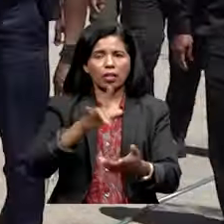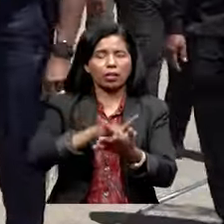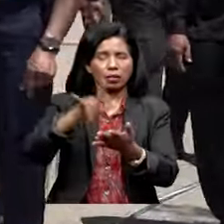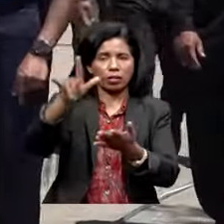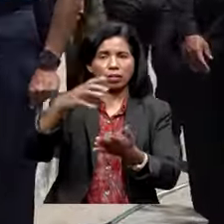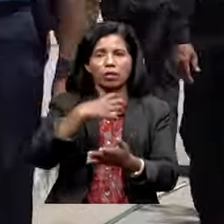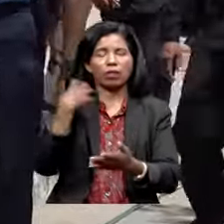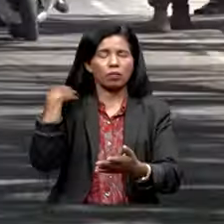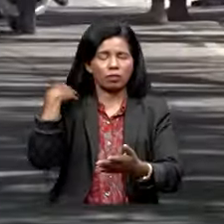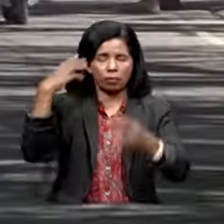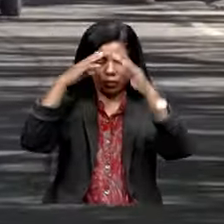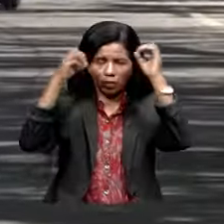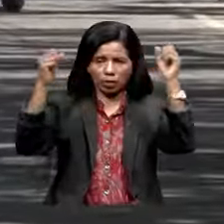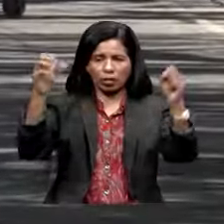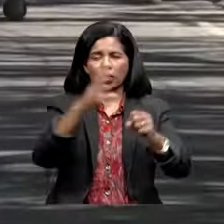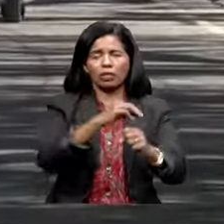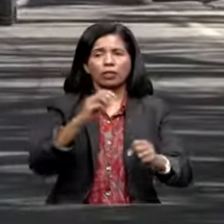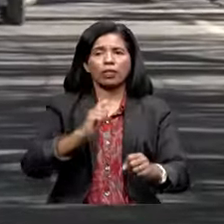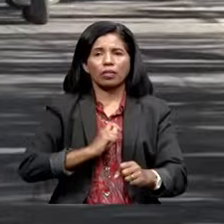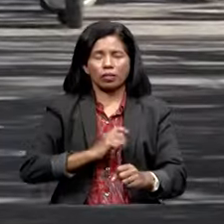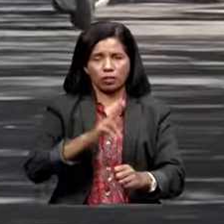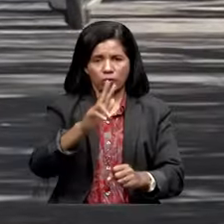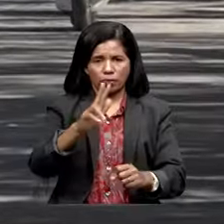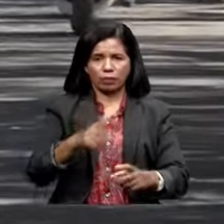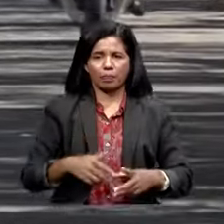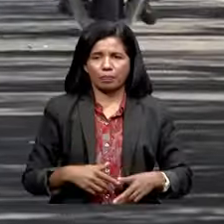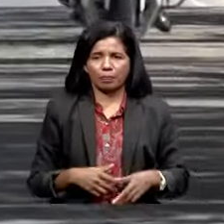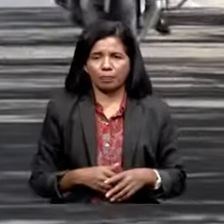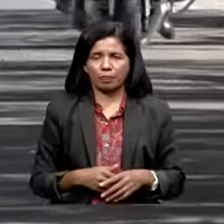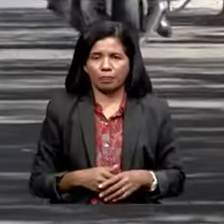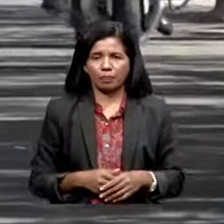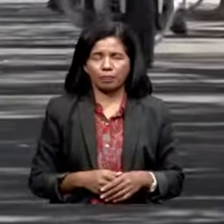Palácio Presidencial no Tacitolo. Equipa cobertura, GMN.